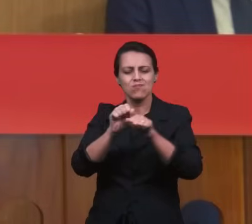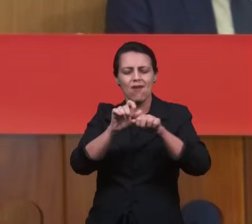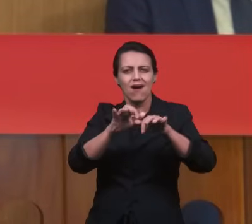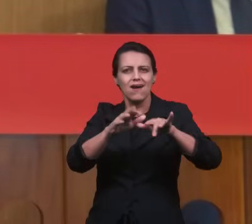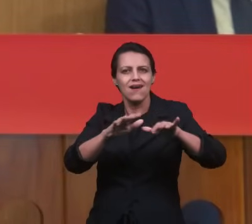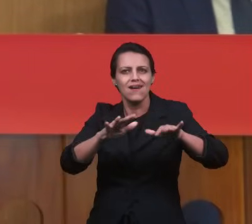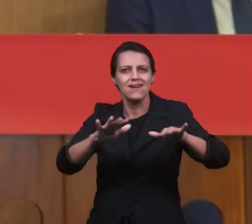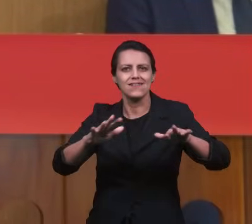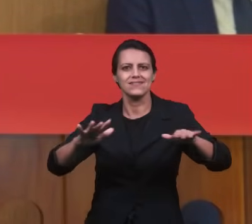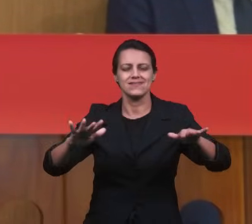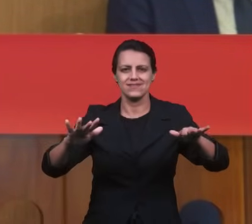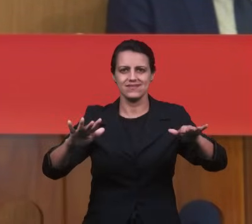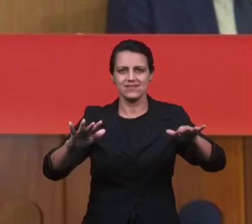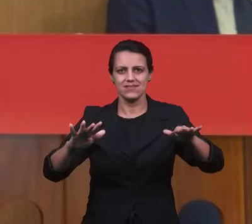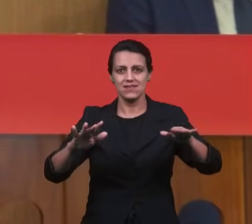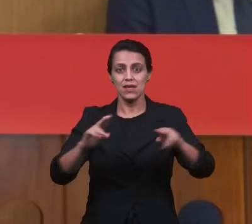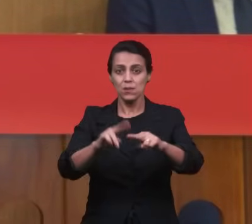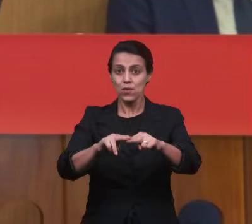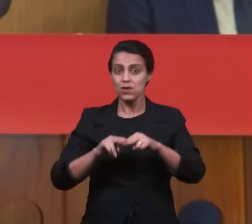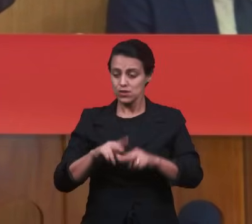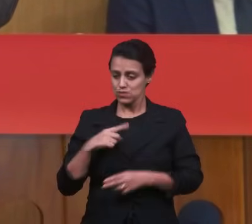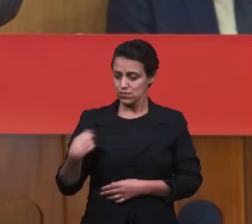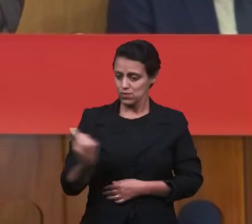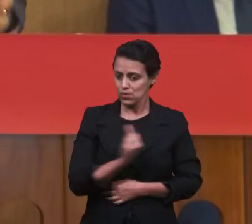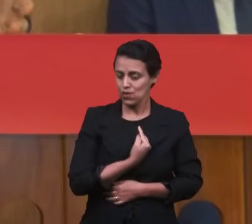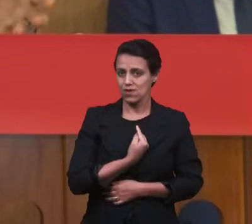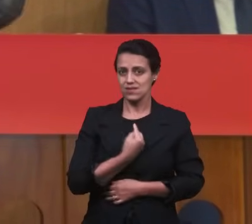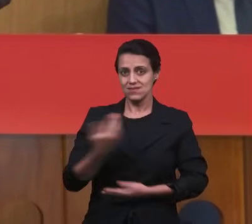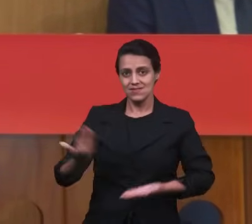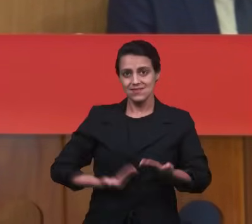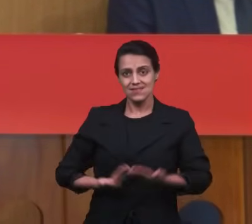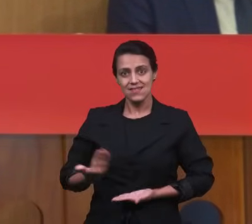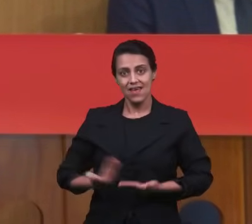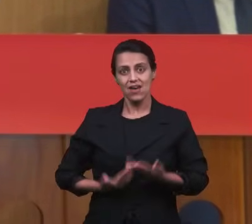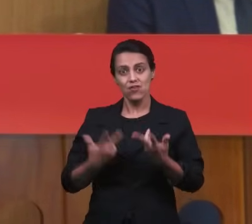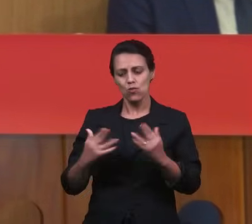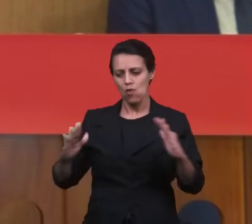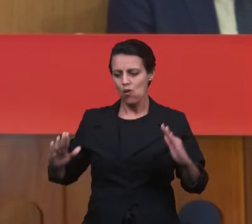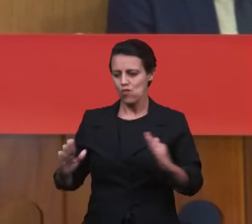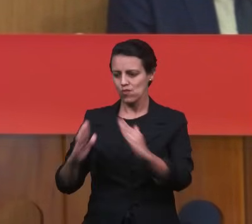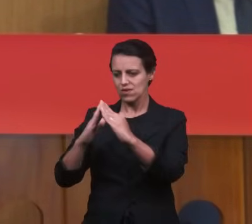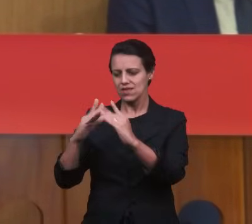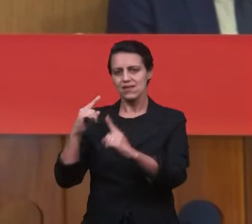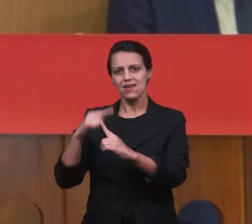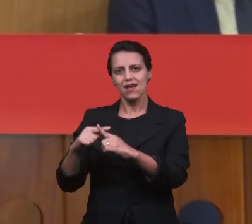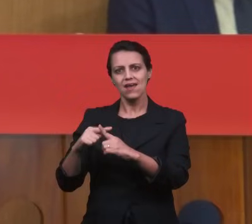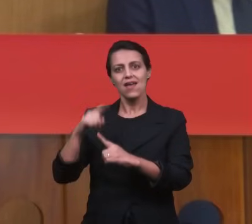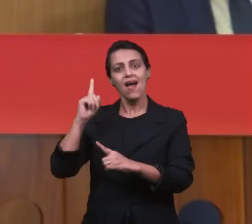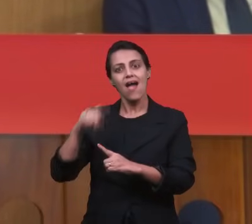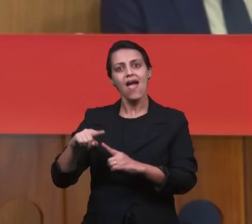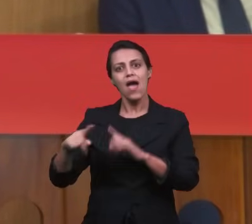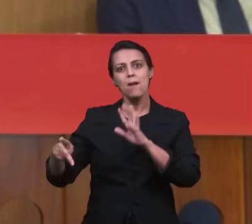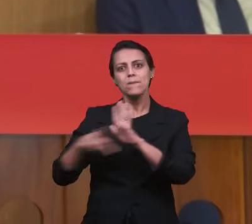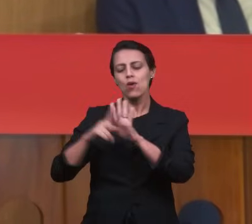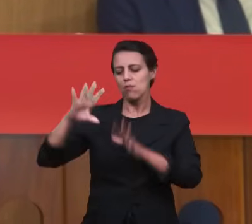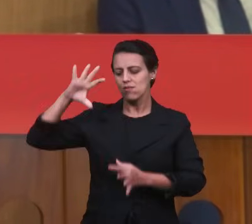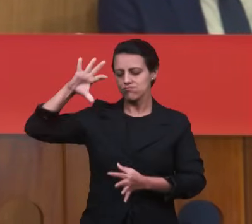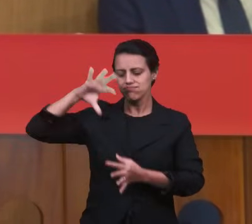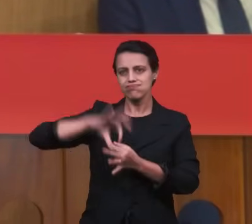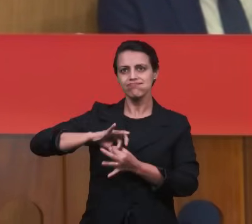é corpo de Cristo quando o sangue de Jesus, quando o Espírito Santo está nela. Qual é a função do sangue no